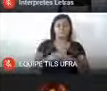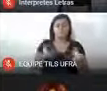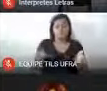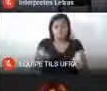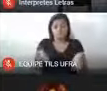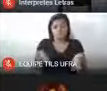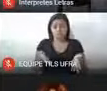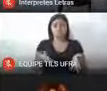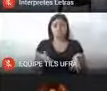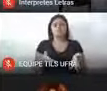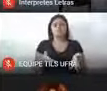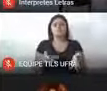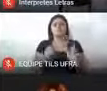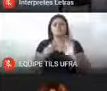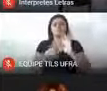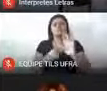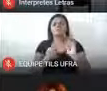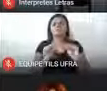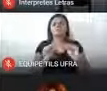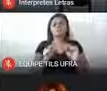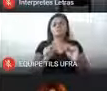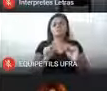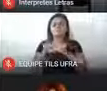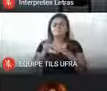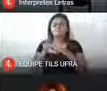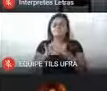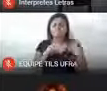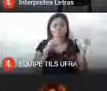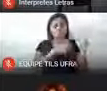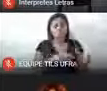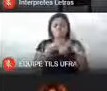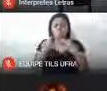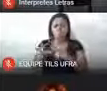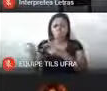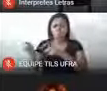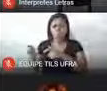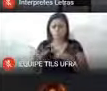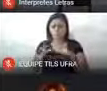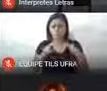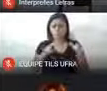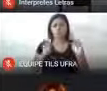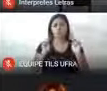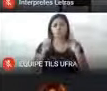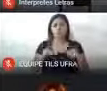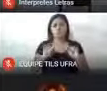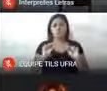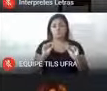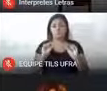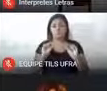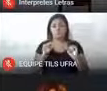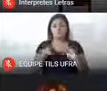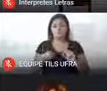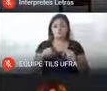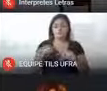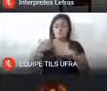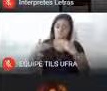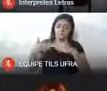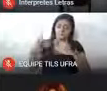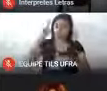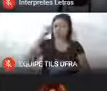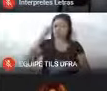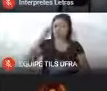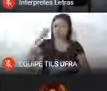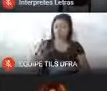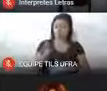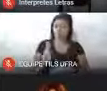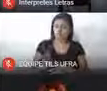referencial simbólico da territorialidade por possibilitarem a imersão na trajetória contínua, contínua desses grupos.